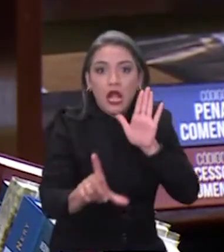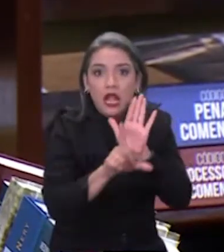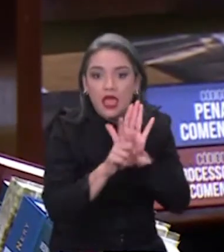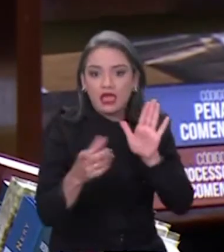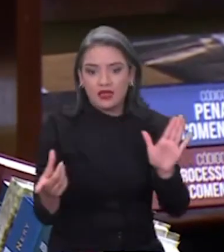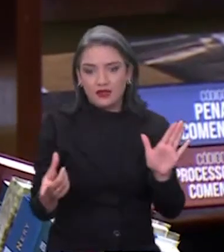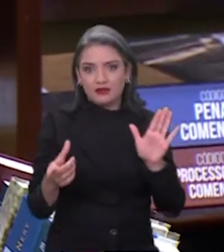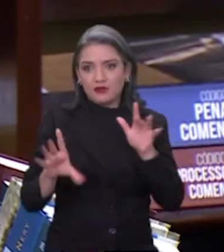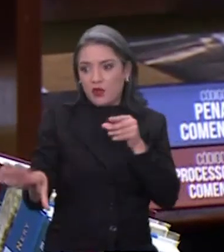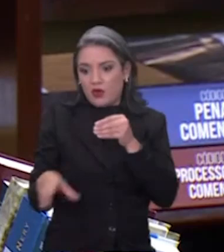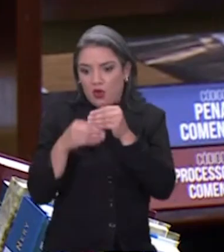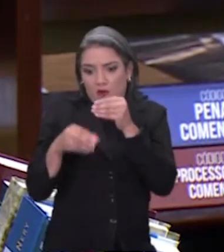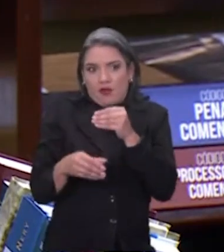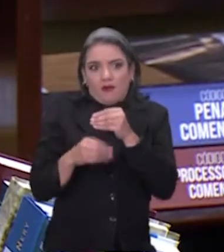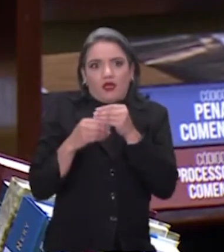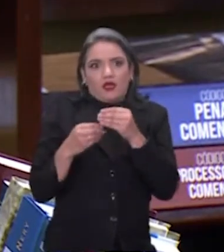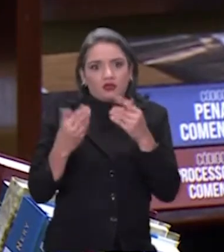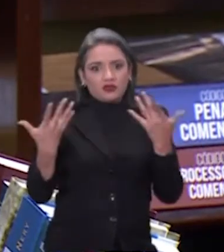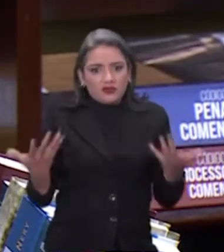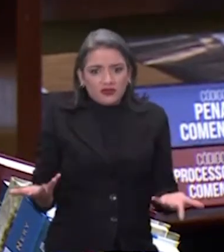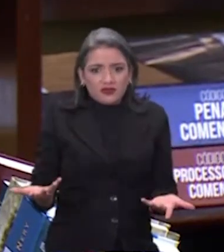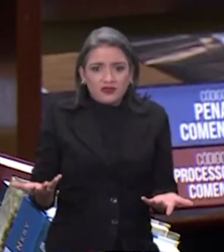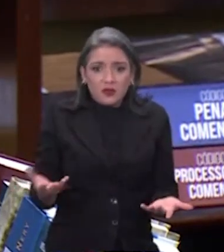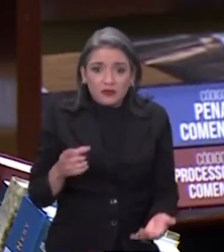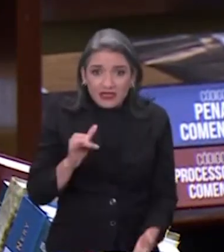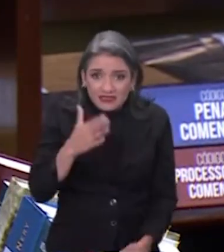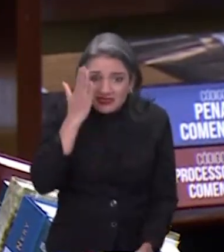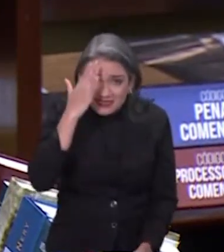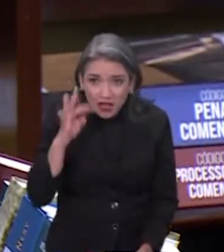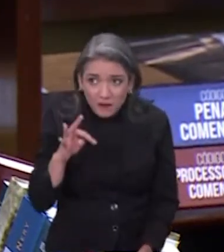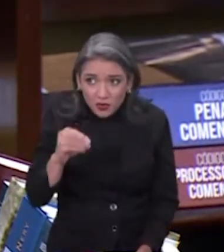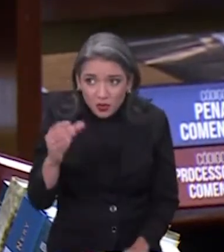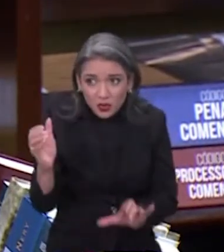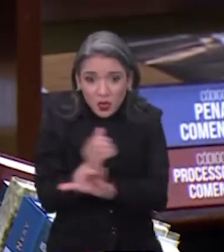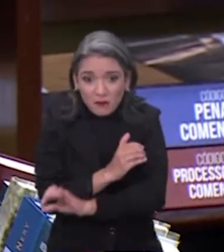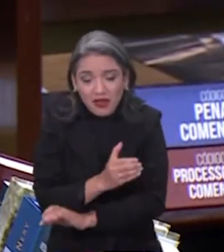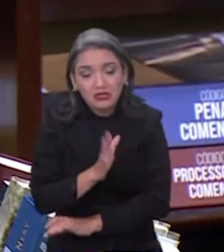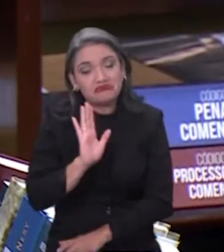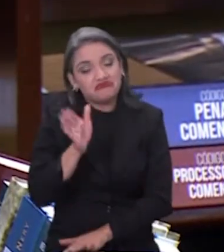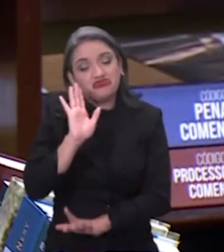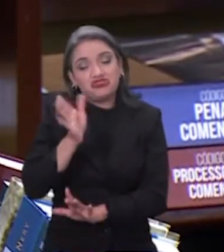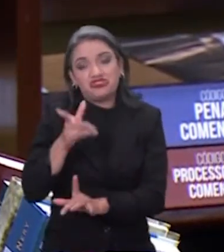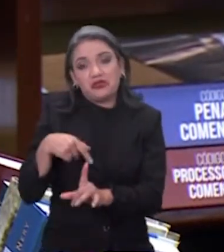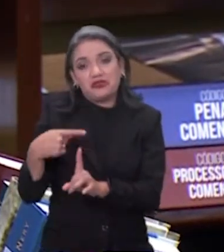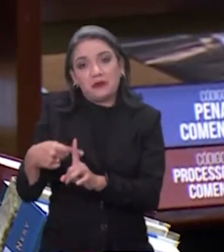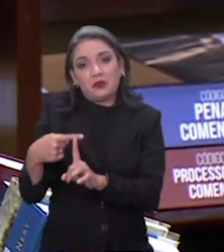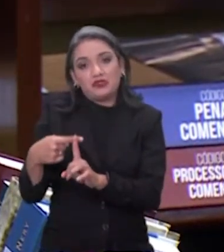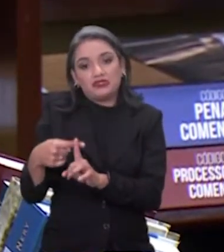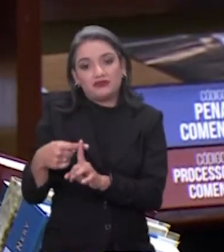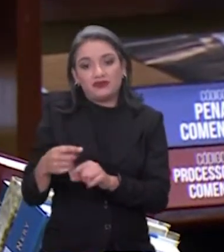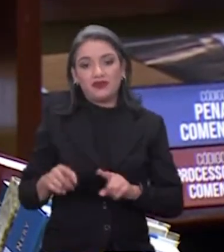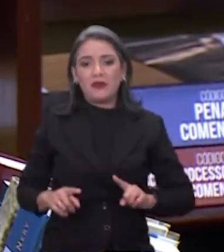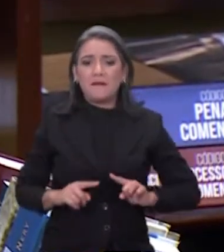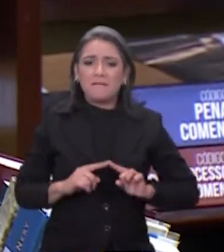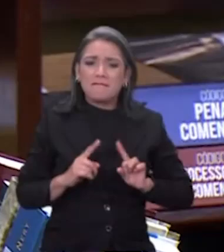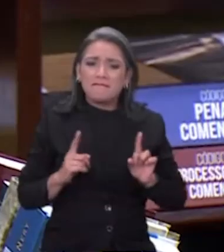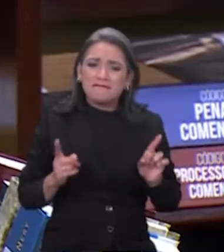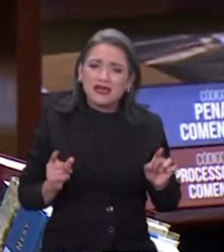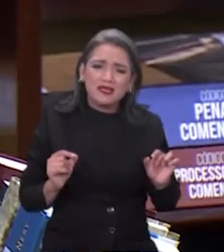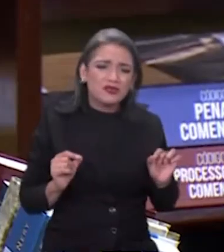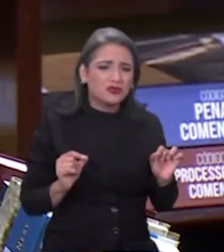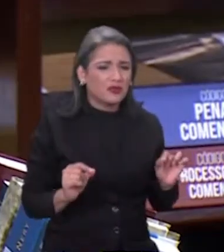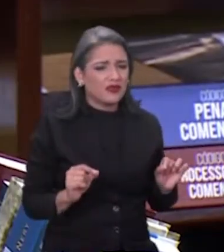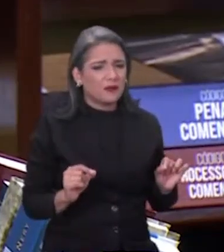milhões. Isso, sobretudo, já é uma grande vantagem para o judiciário. E quando se